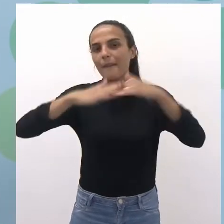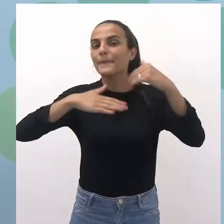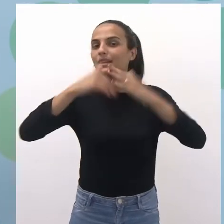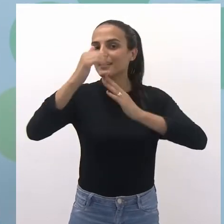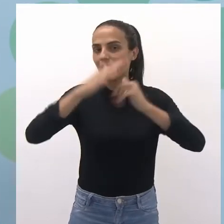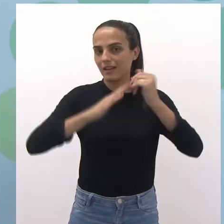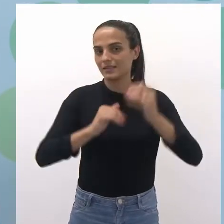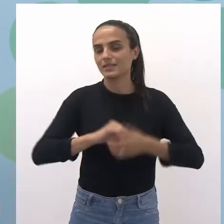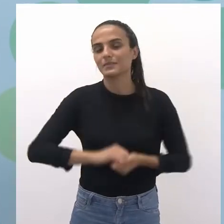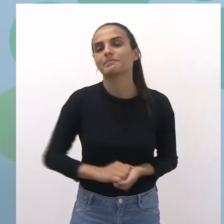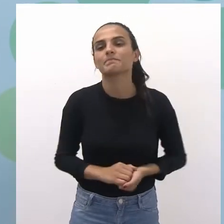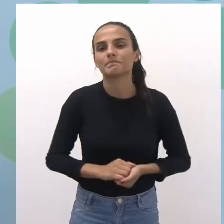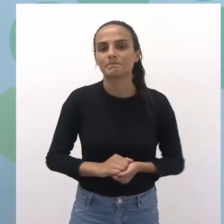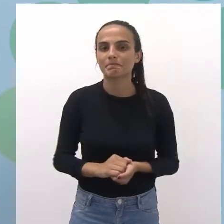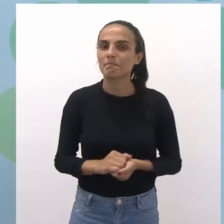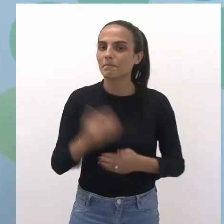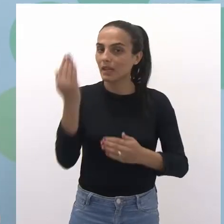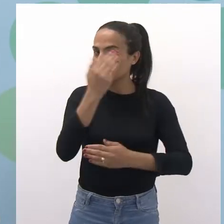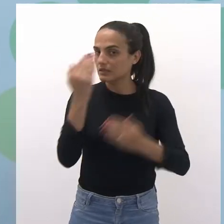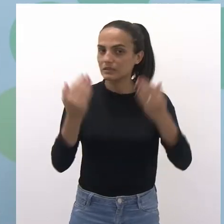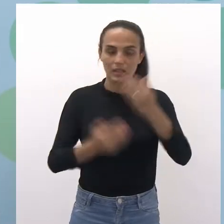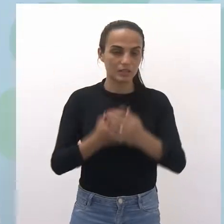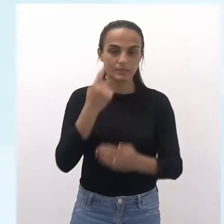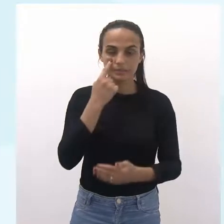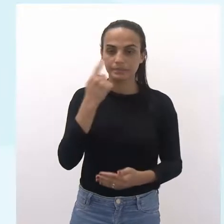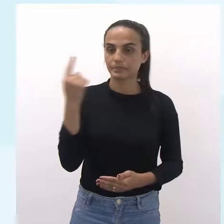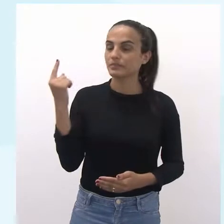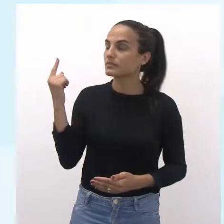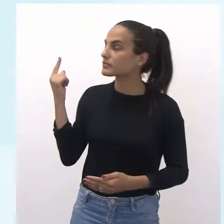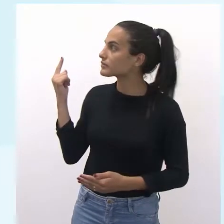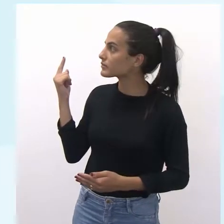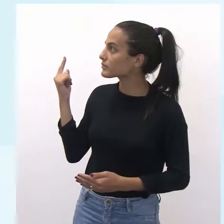ok? Produção, próximo slide, por gentileza.